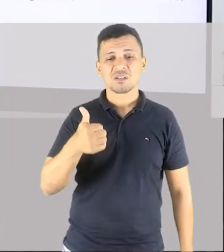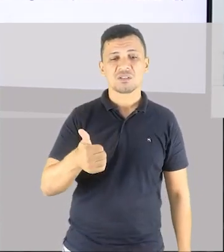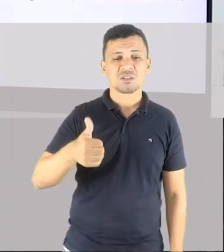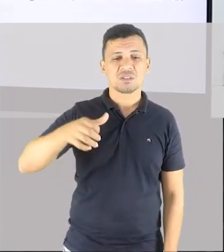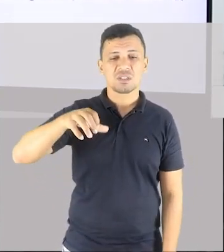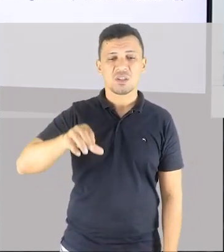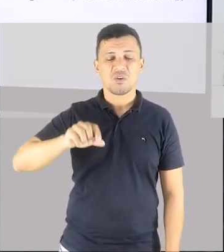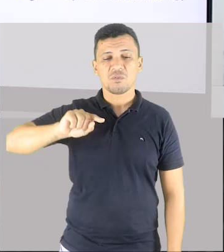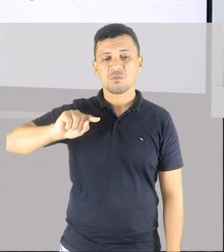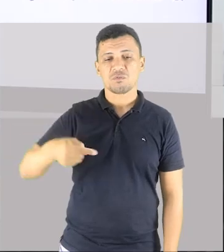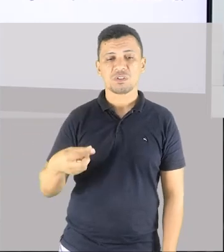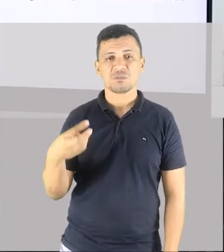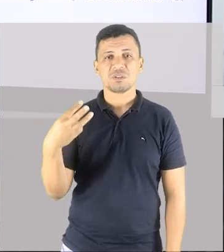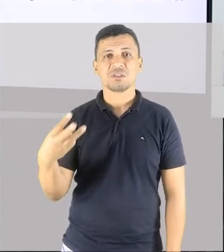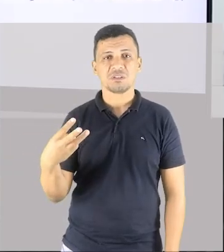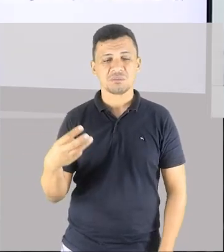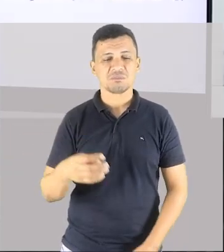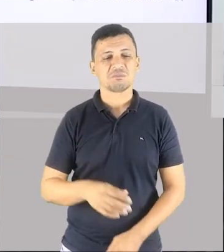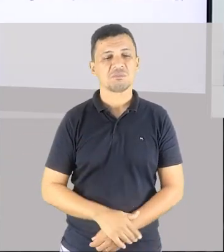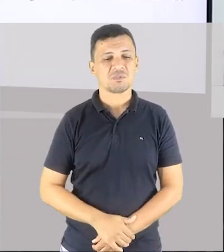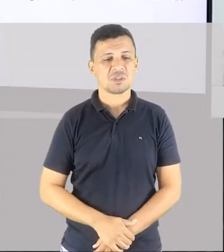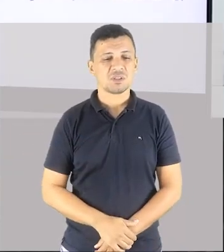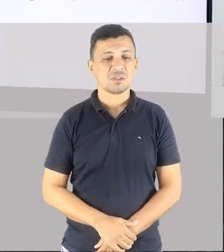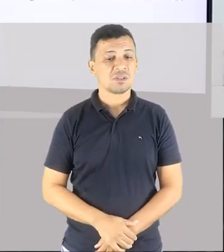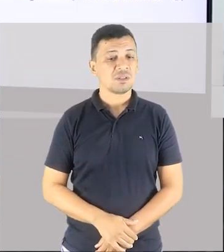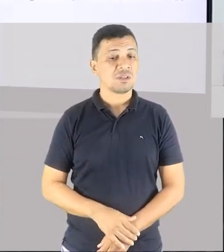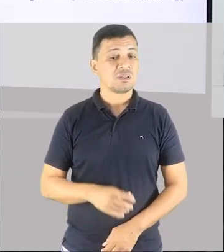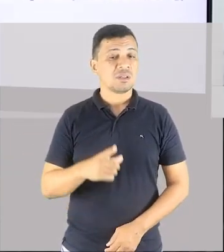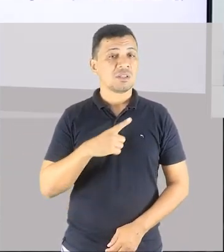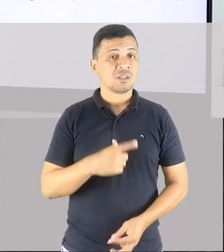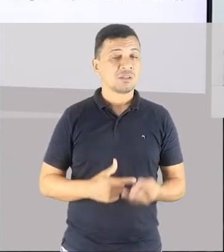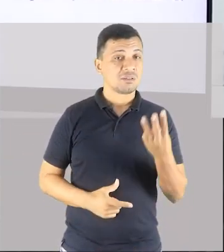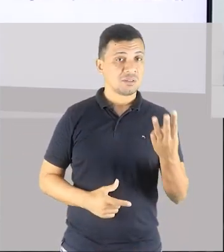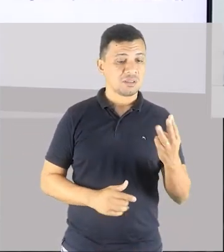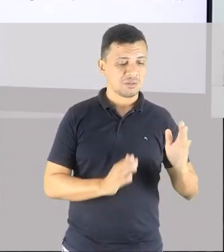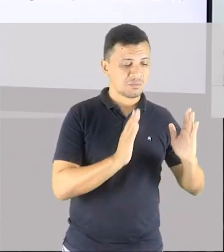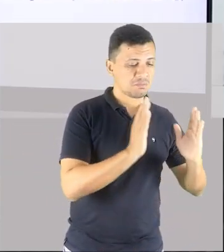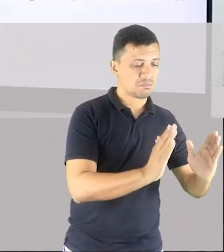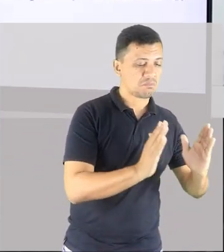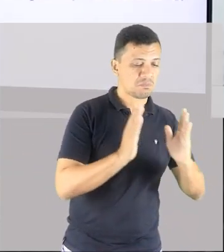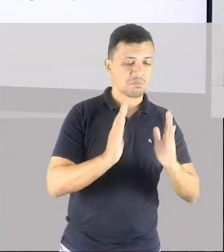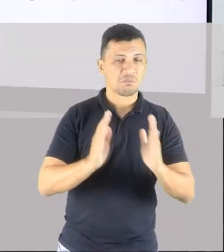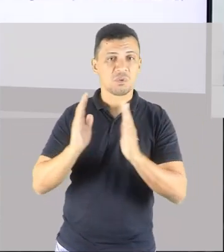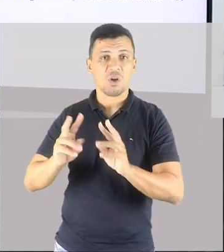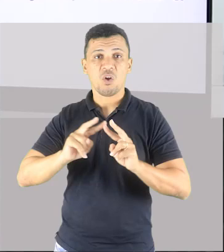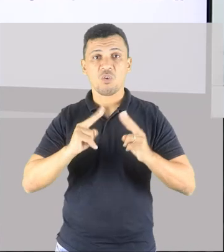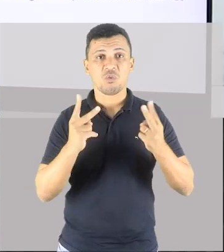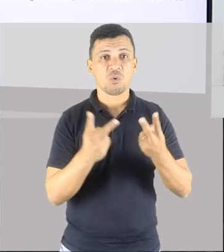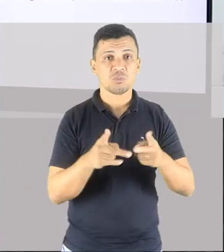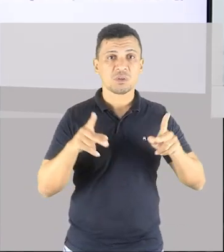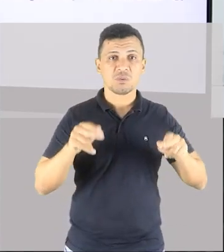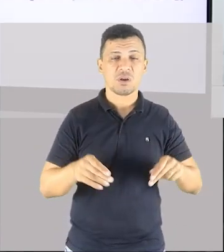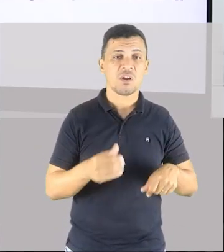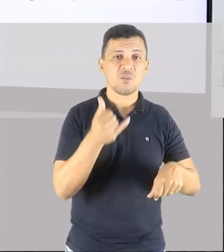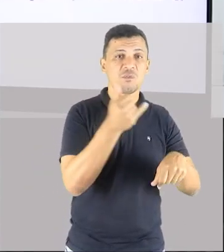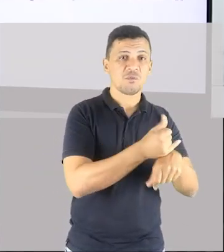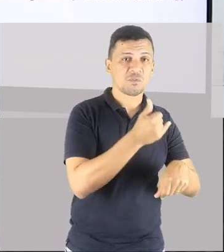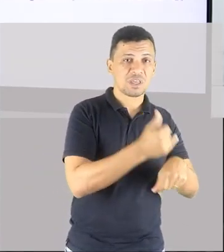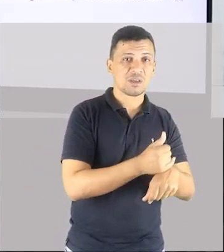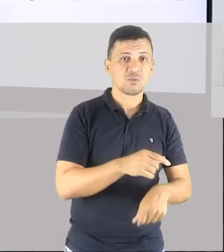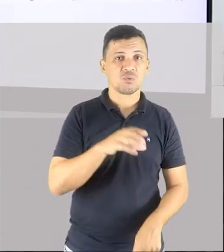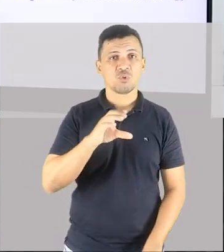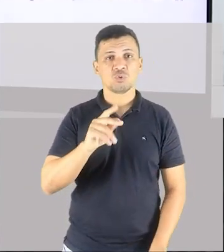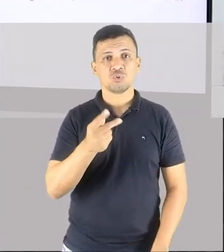19,3 gramas por centímetro cúbico. Considere então 3 blocos de mesmo volume, um de ferro, um de chumbo e um de